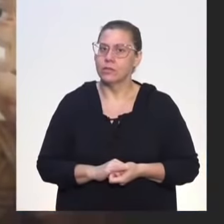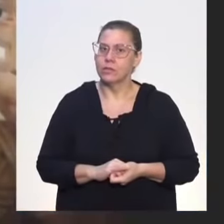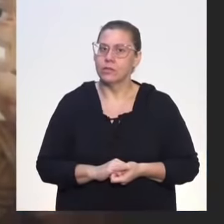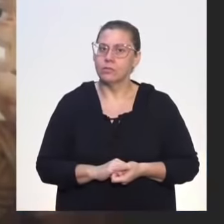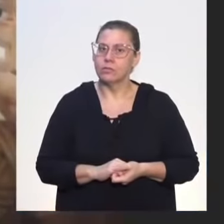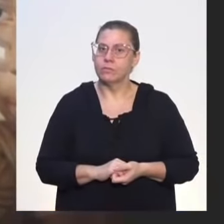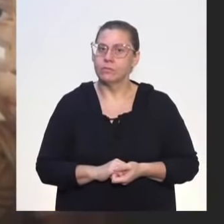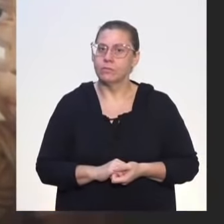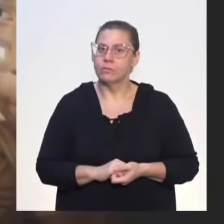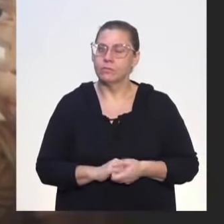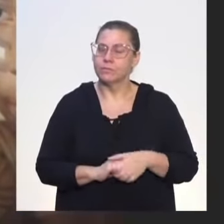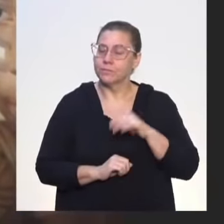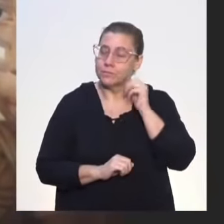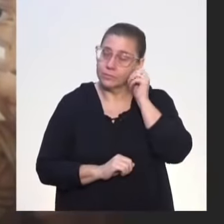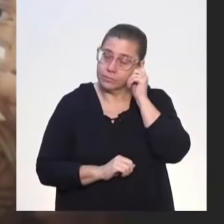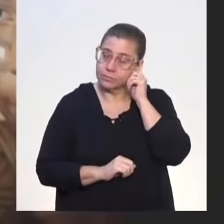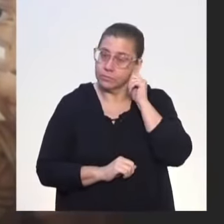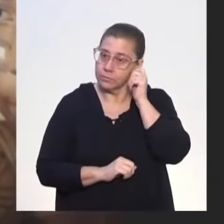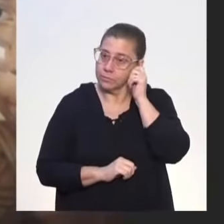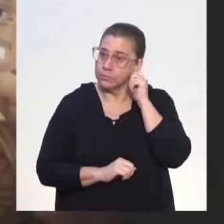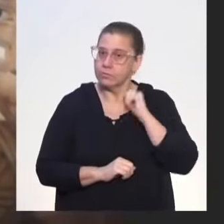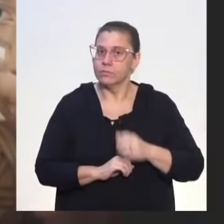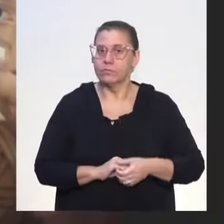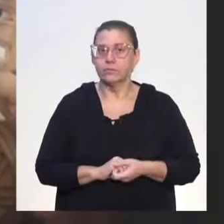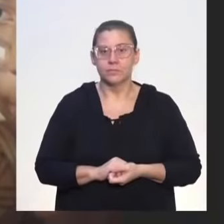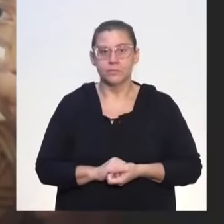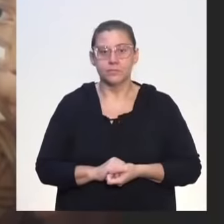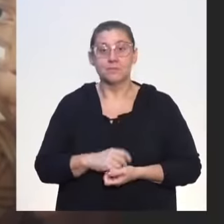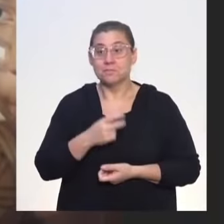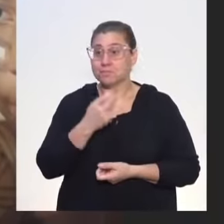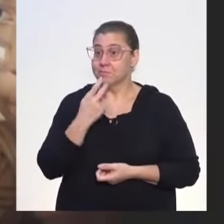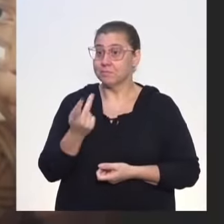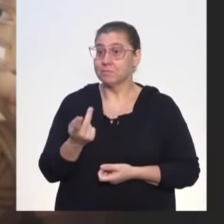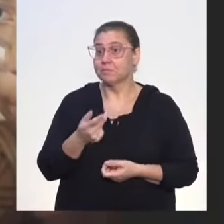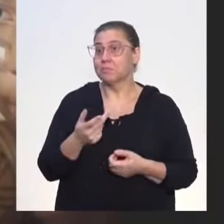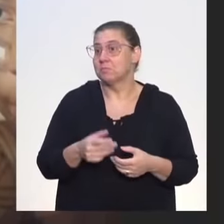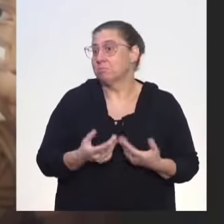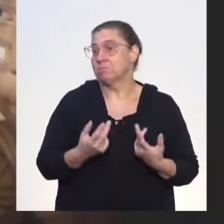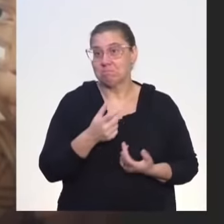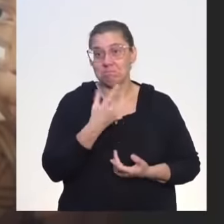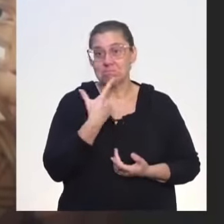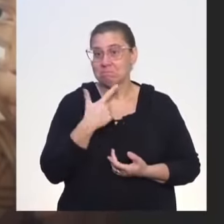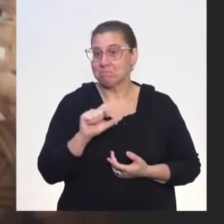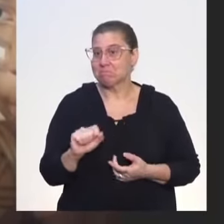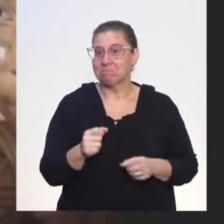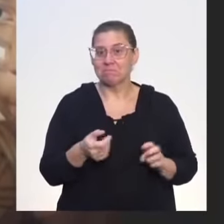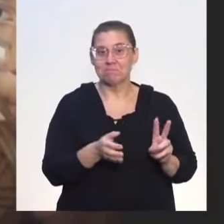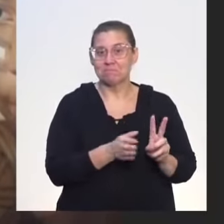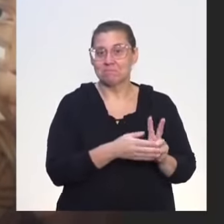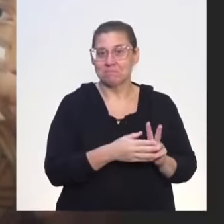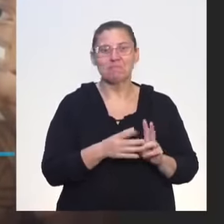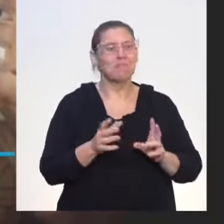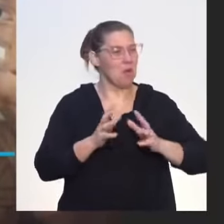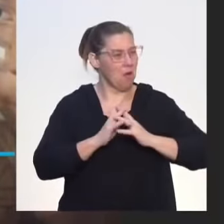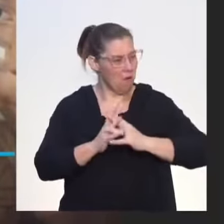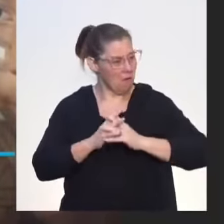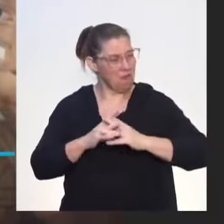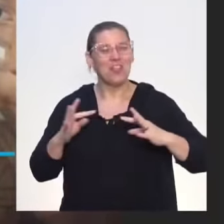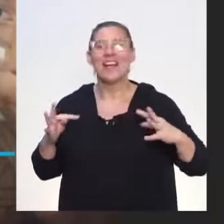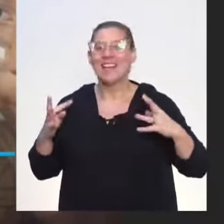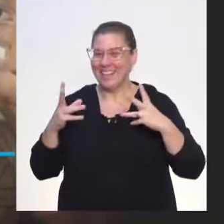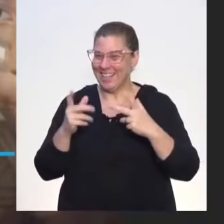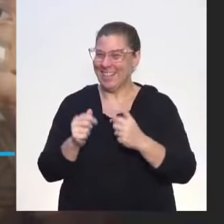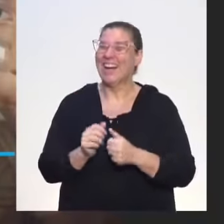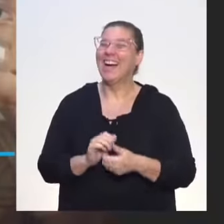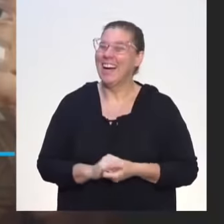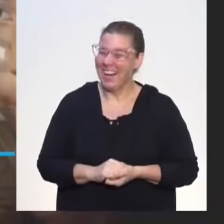Porangaretana Gustari Muriara, Chipatian Suvata Terubico Sumarcan. Confundi vocês, confundi também a moça que